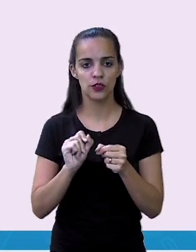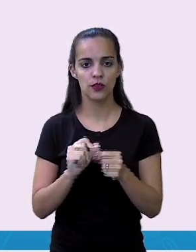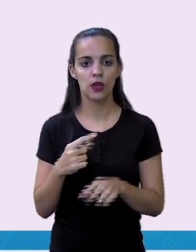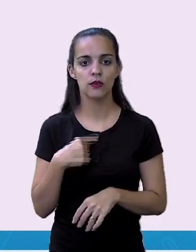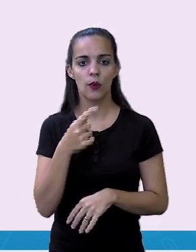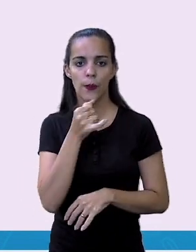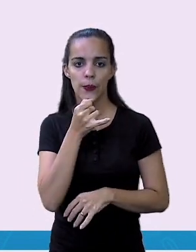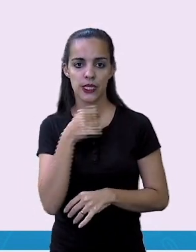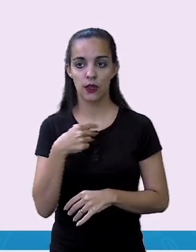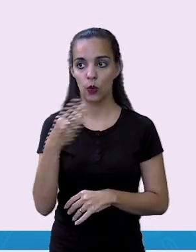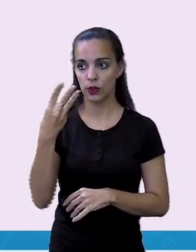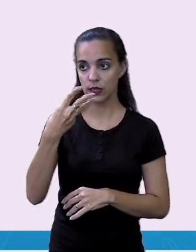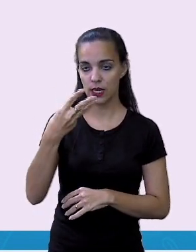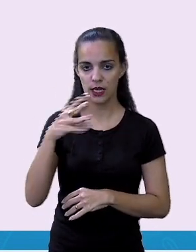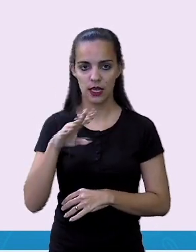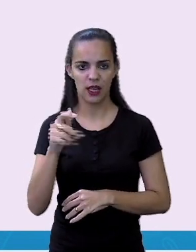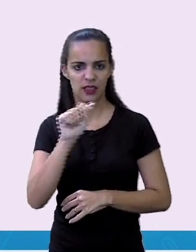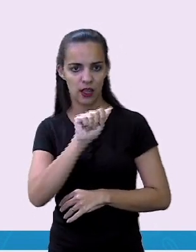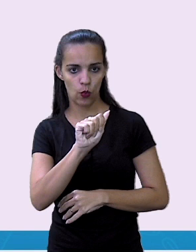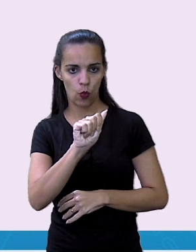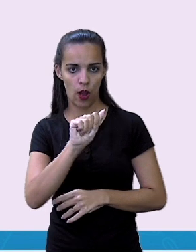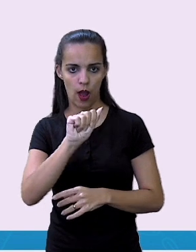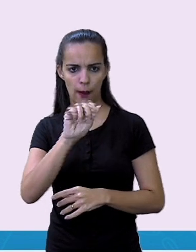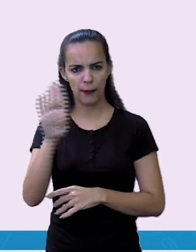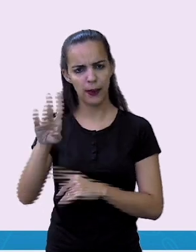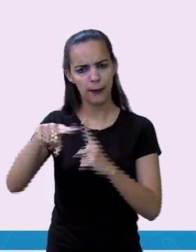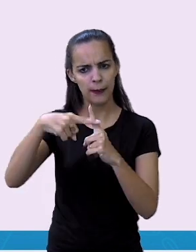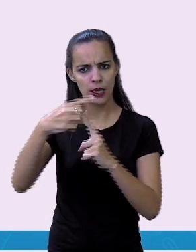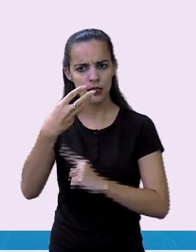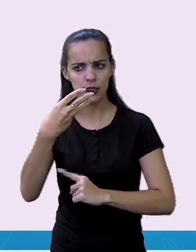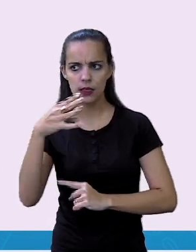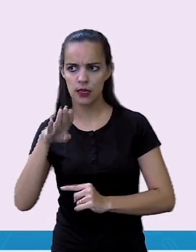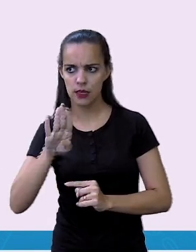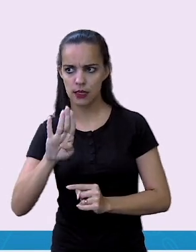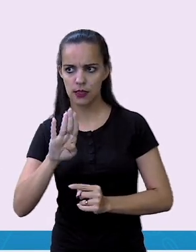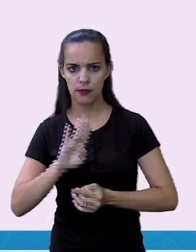3B, o fator comum vai ser A,